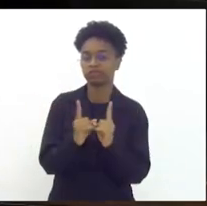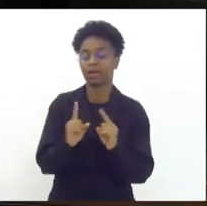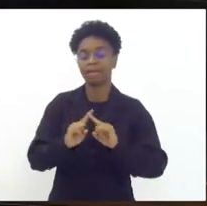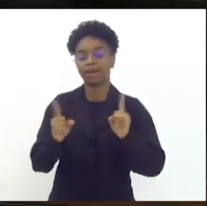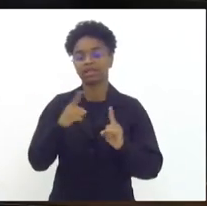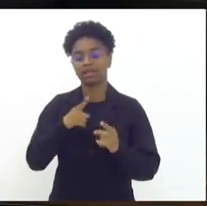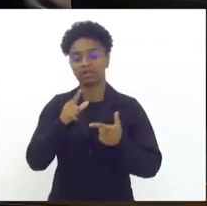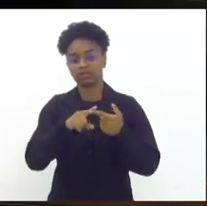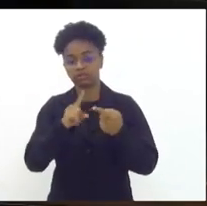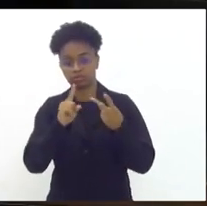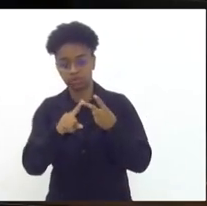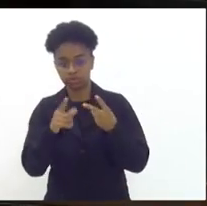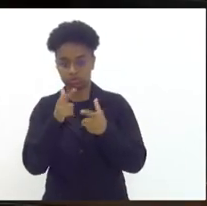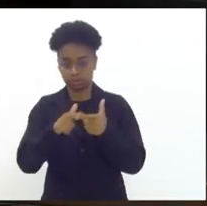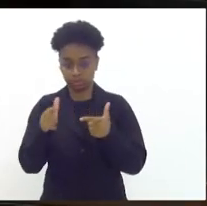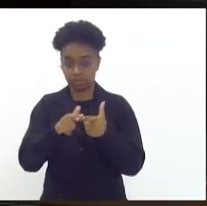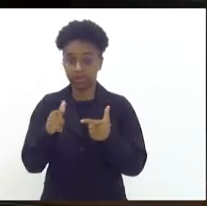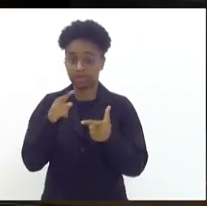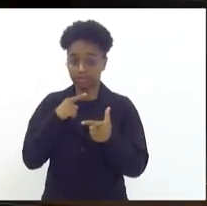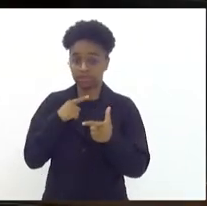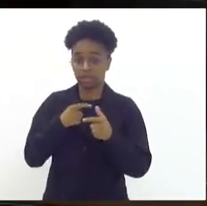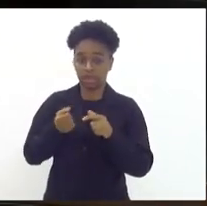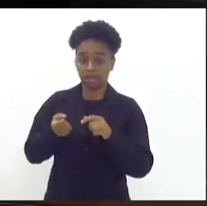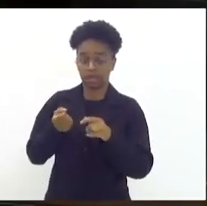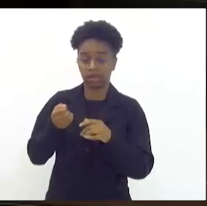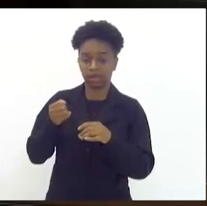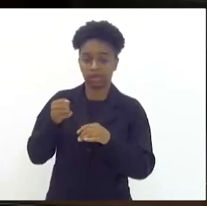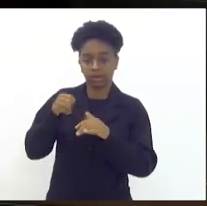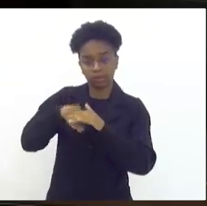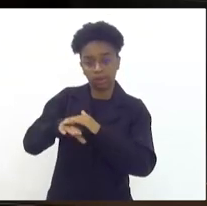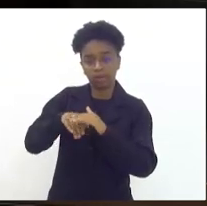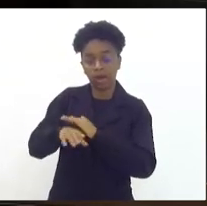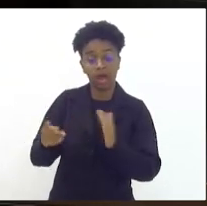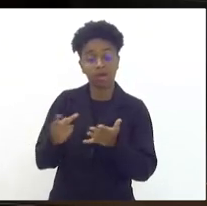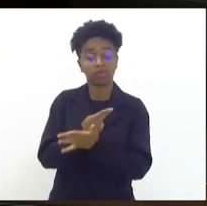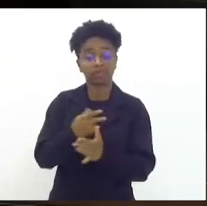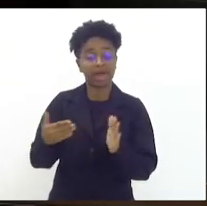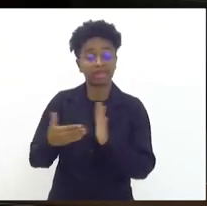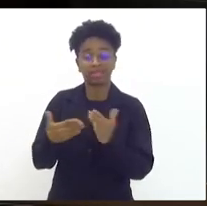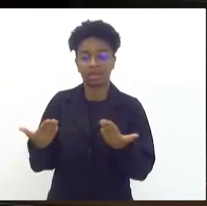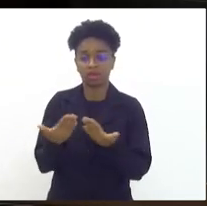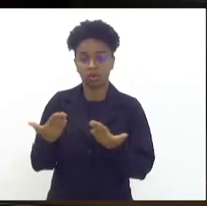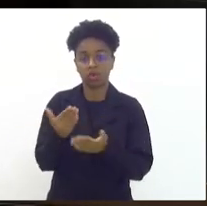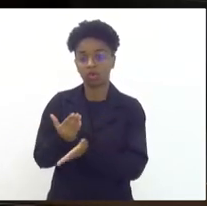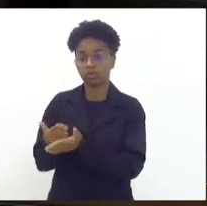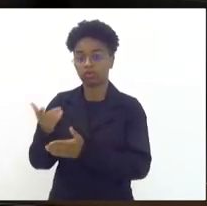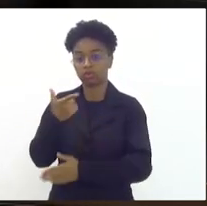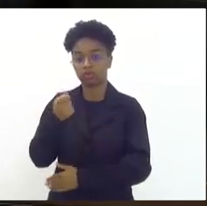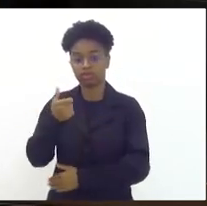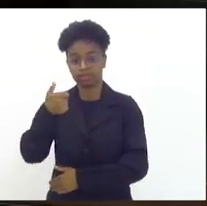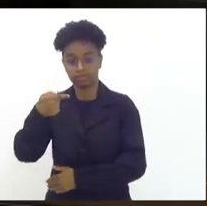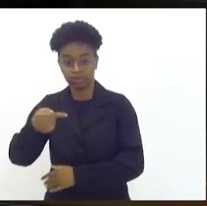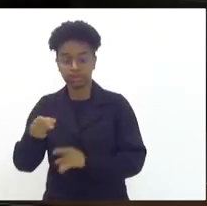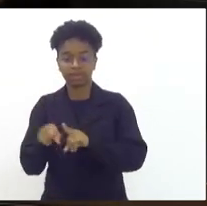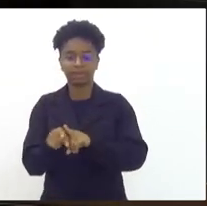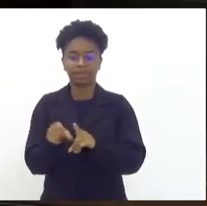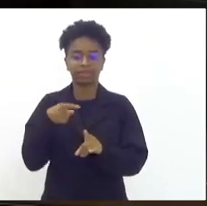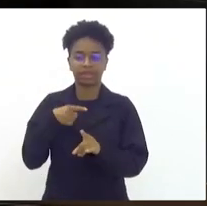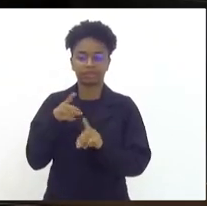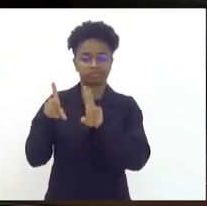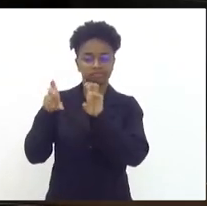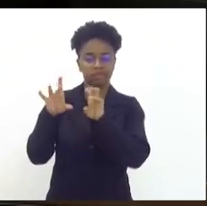tem um depósito extemporâneo que tá acontecendo até agora desde 2017 tenha a chamada Cola em que você consegue